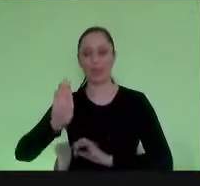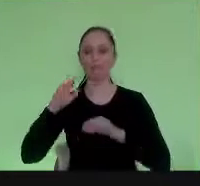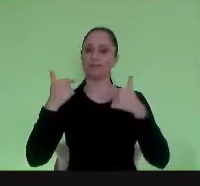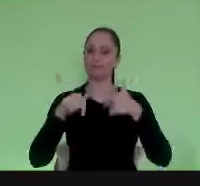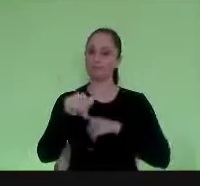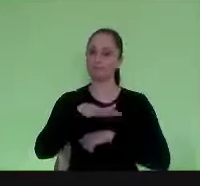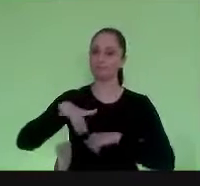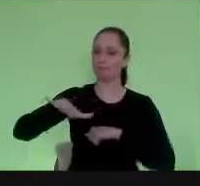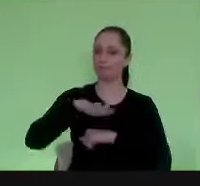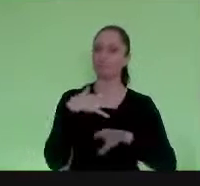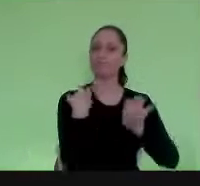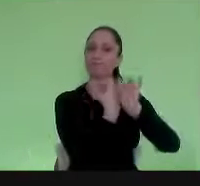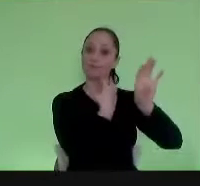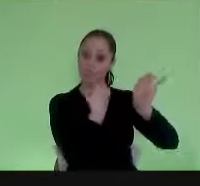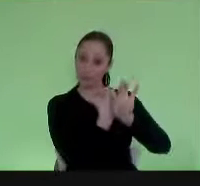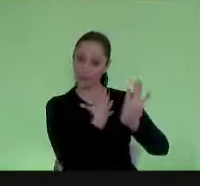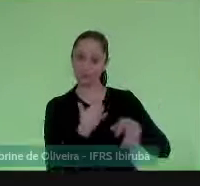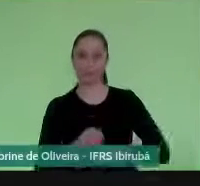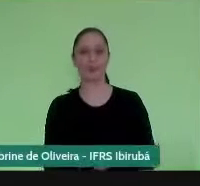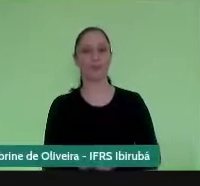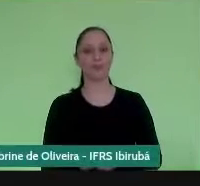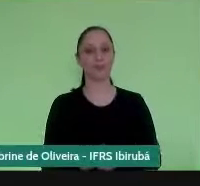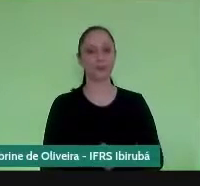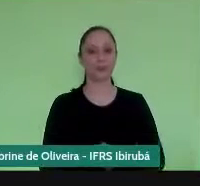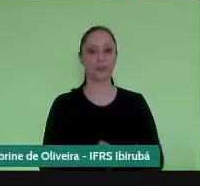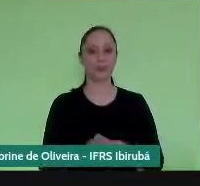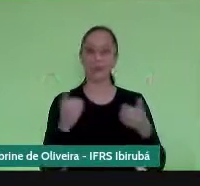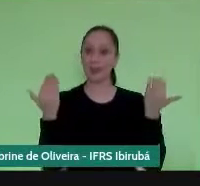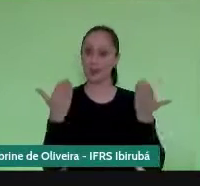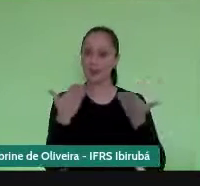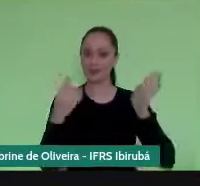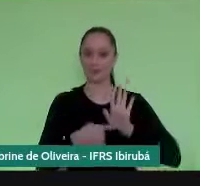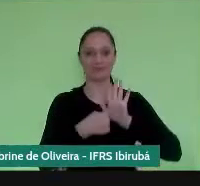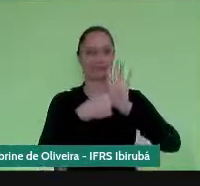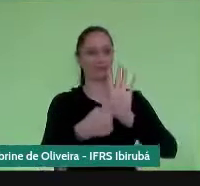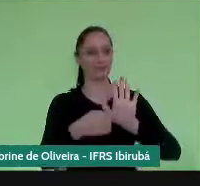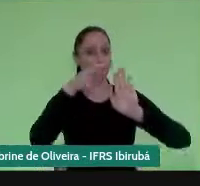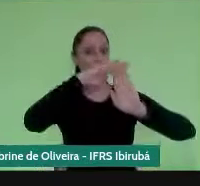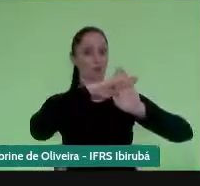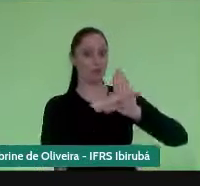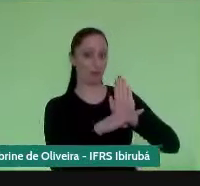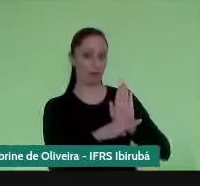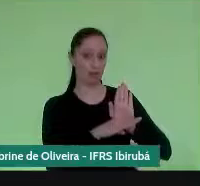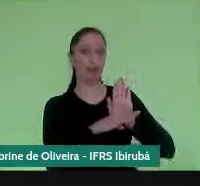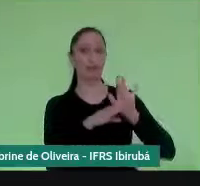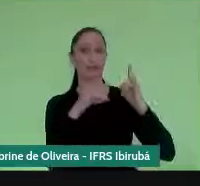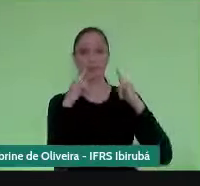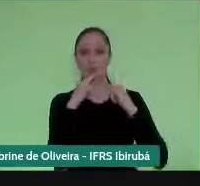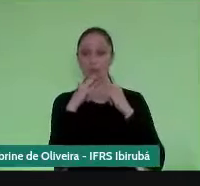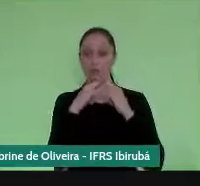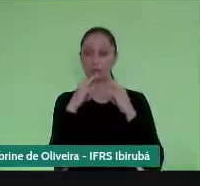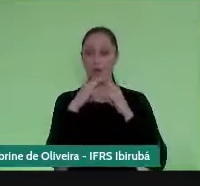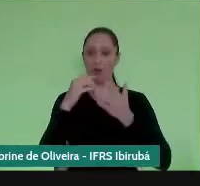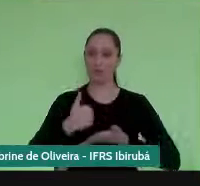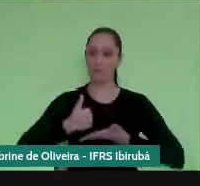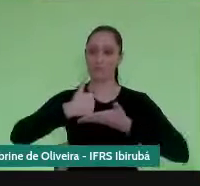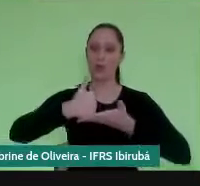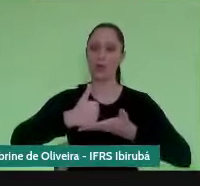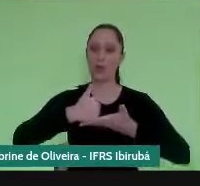Distância, venho apresentar um programa institucional de apoio às atividades não presenciais que